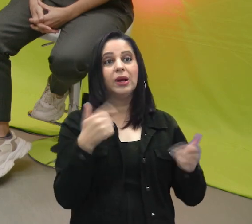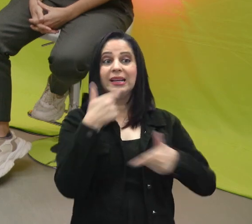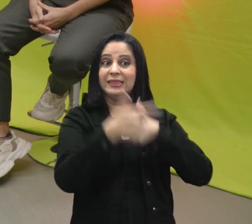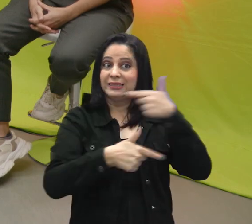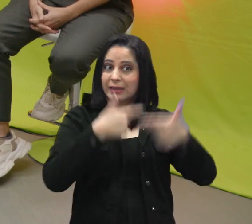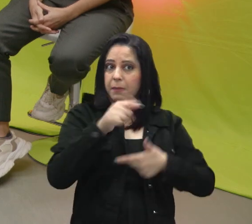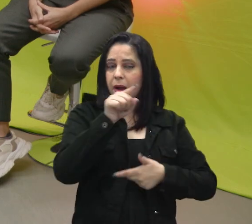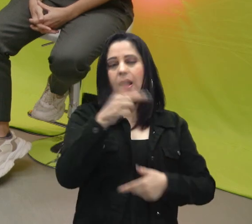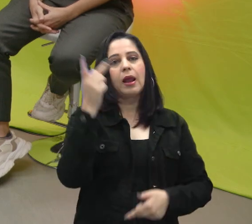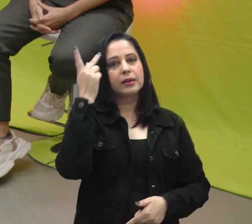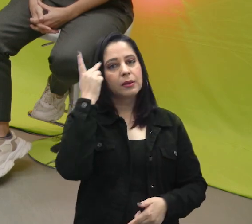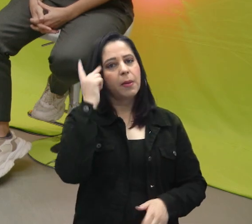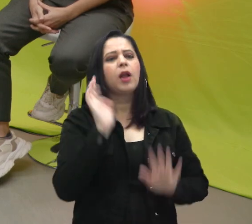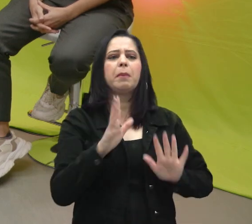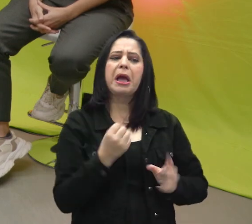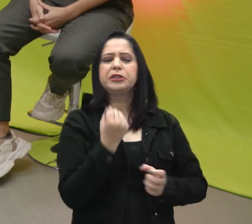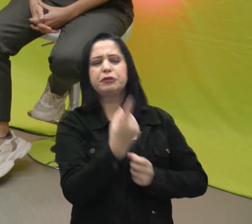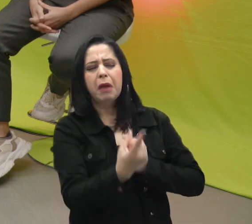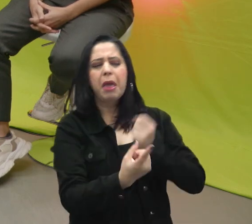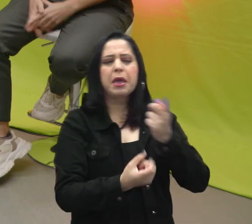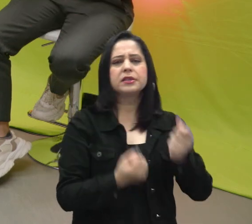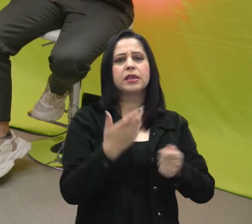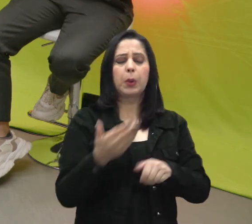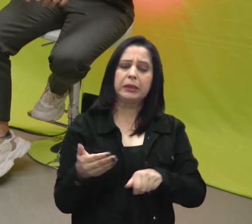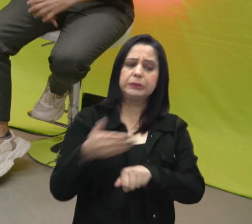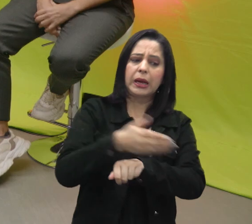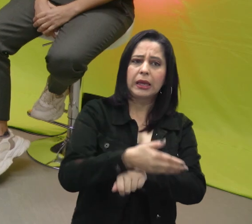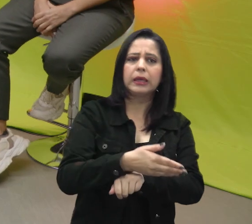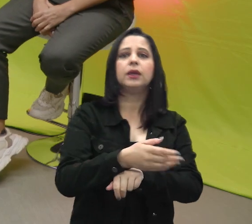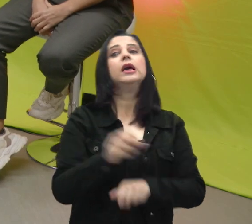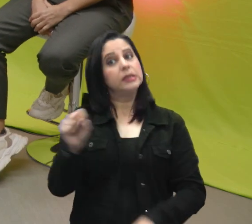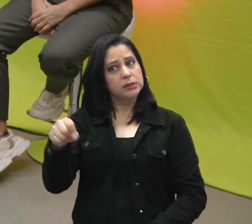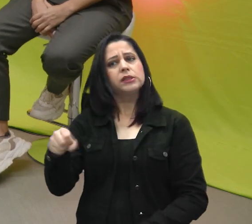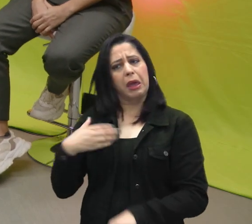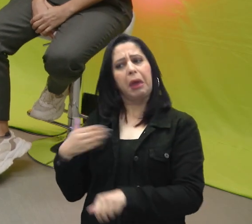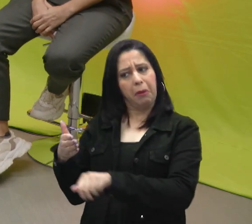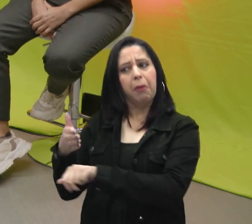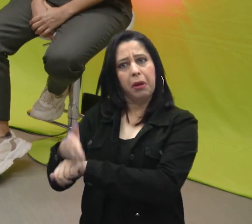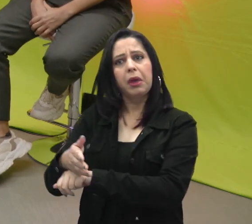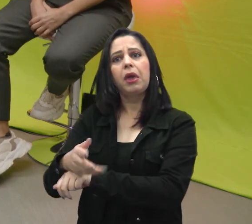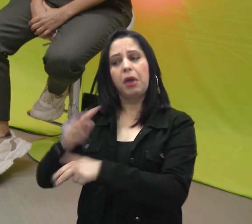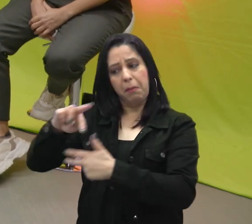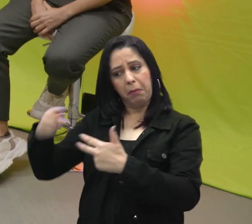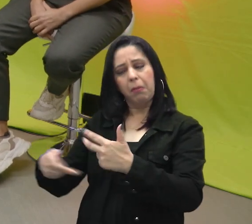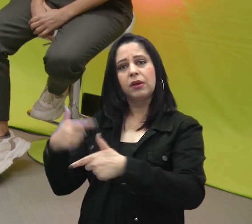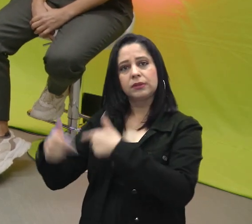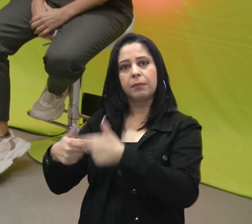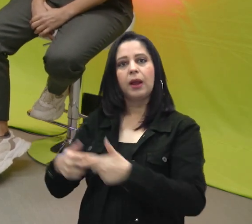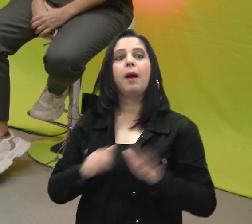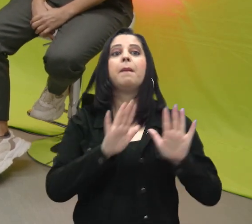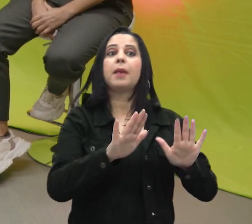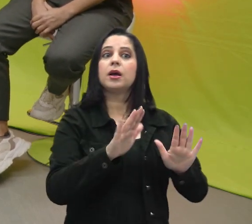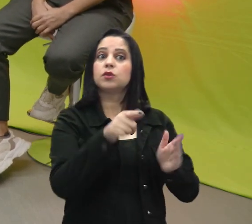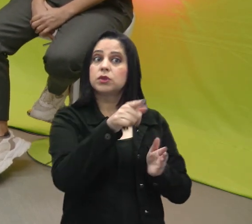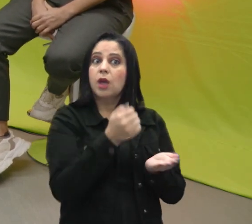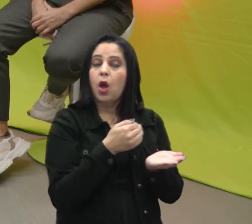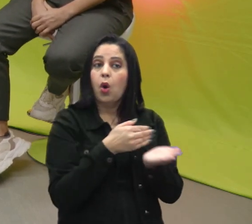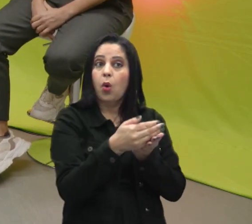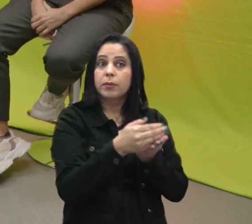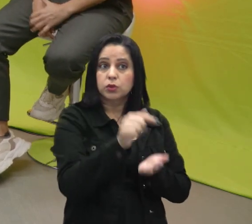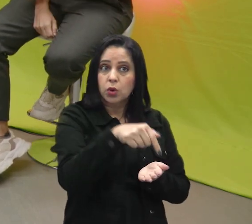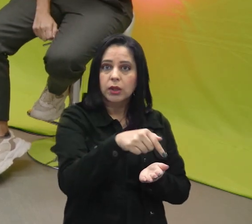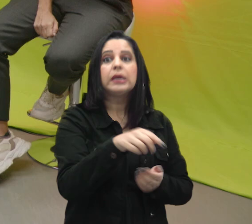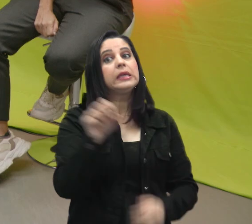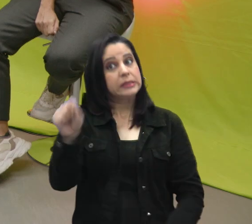principalmente lá, apesar de vez em quando ter um trabalho outro por aqui também. Faço bastante coisa aqui na região. Mas começou na vida artística aqui, em Jacareí?